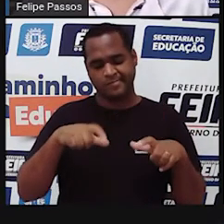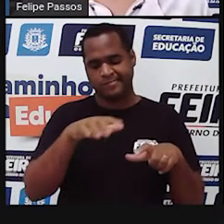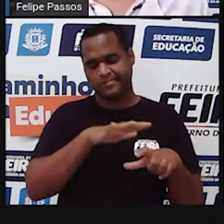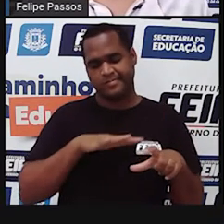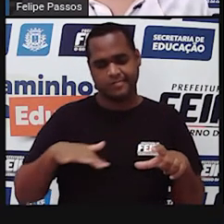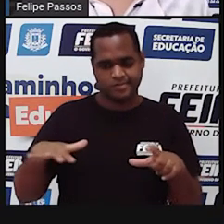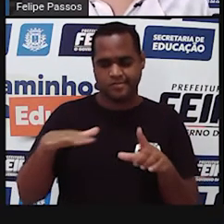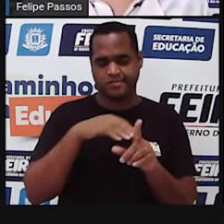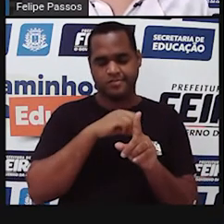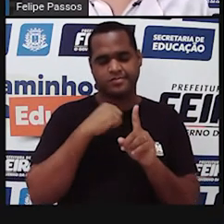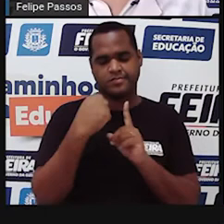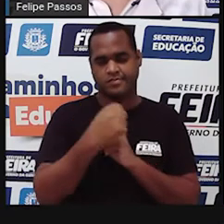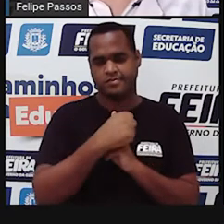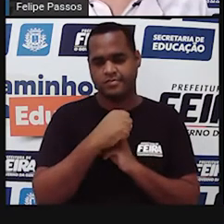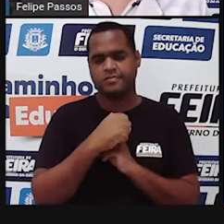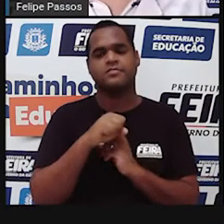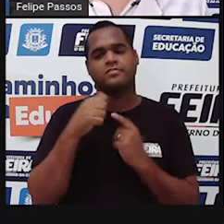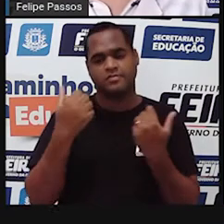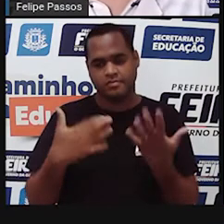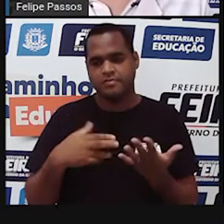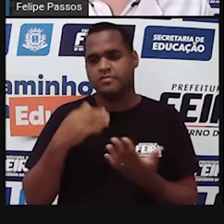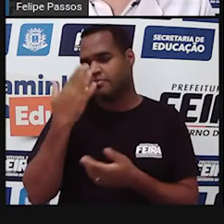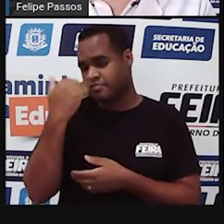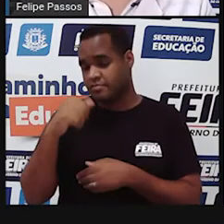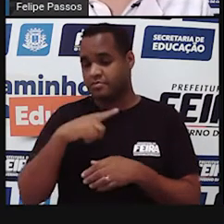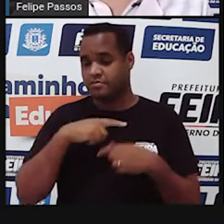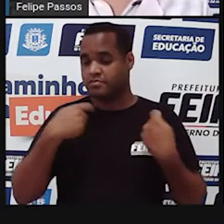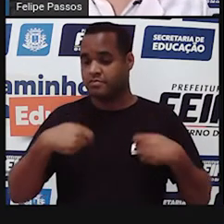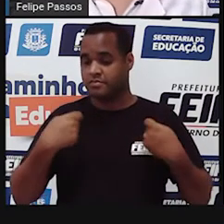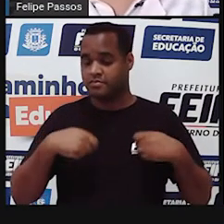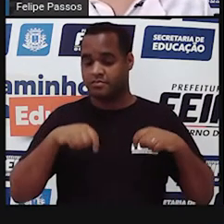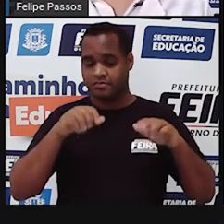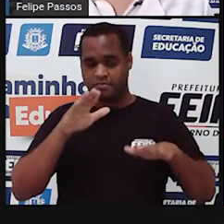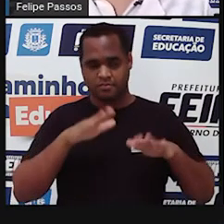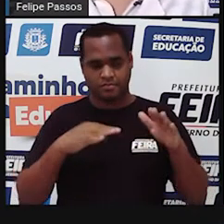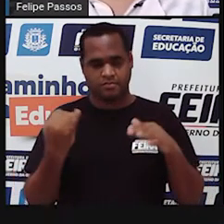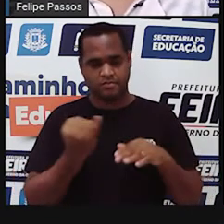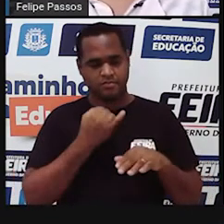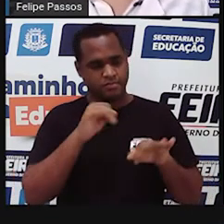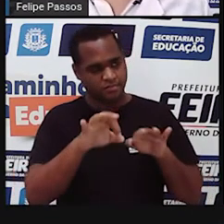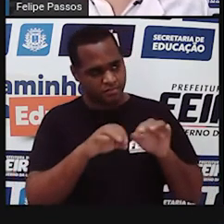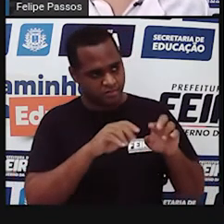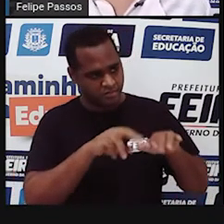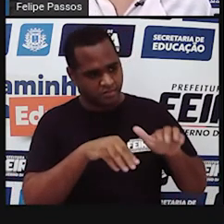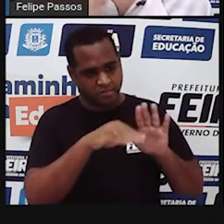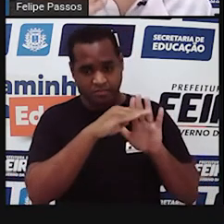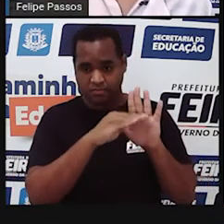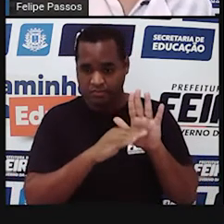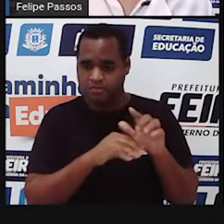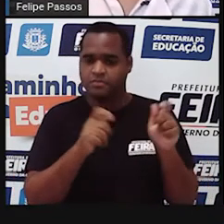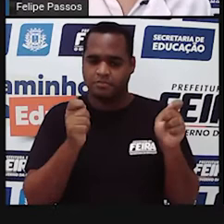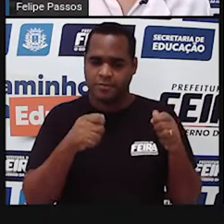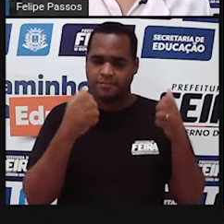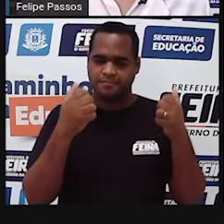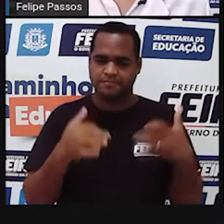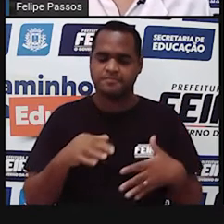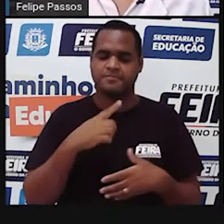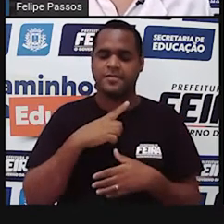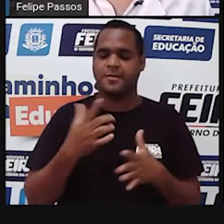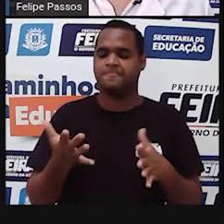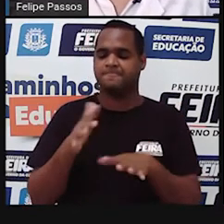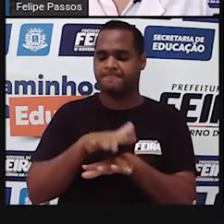na sociedade. Então, às vezes, precisam de incentivos, de projetos, de programas que façam essa